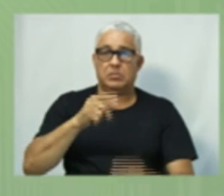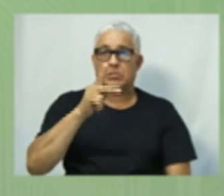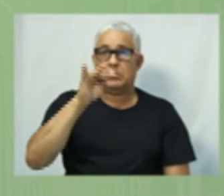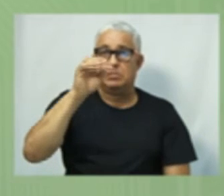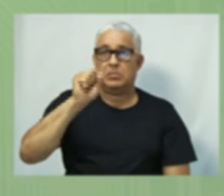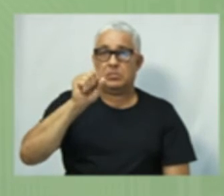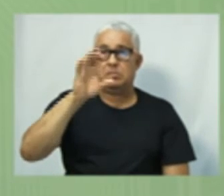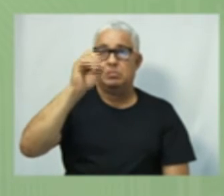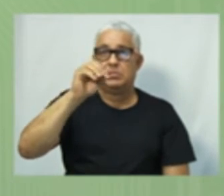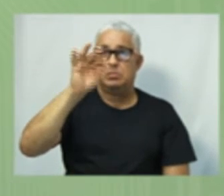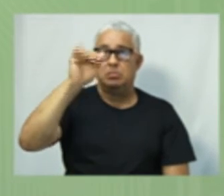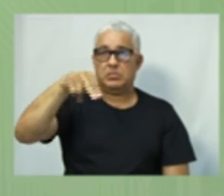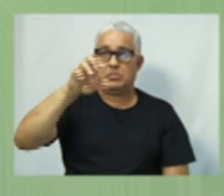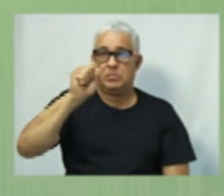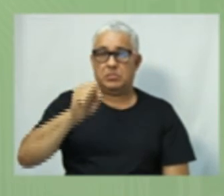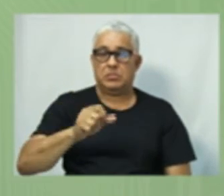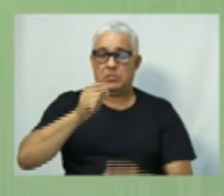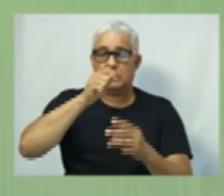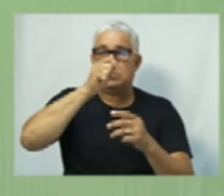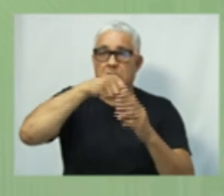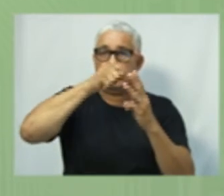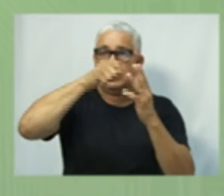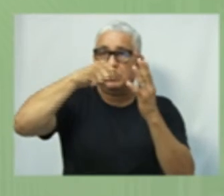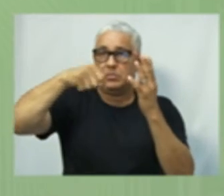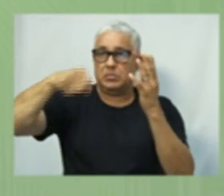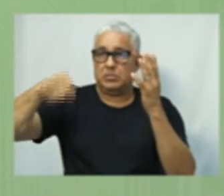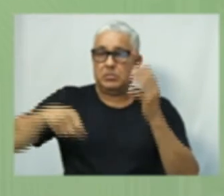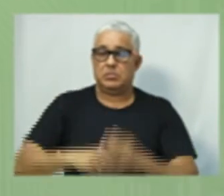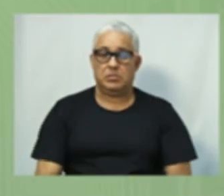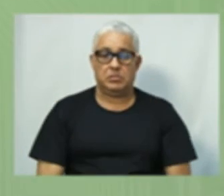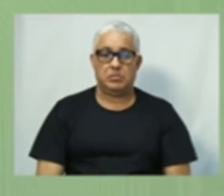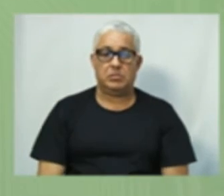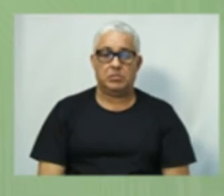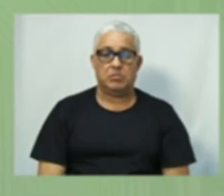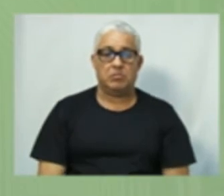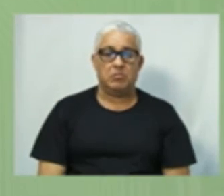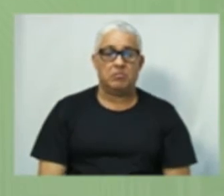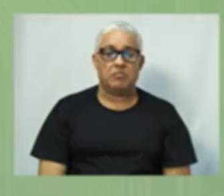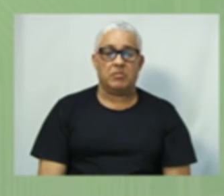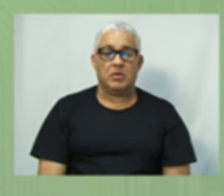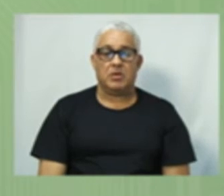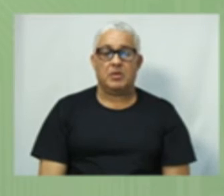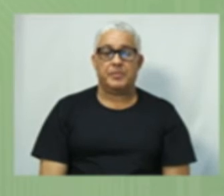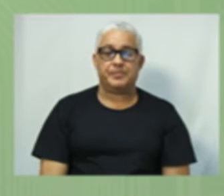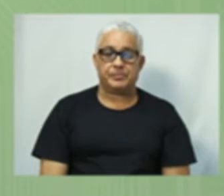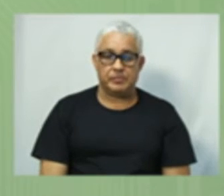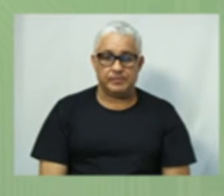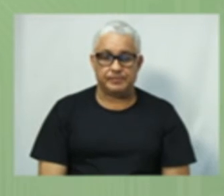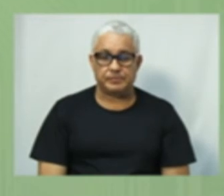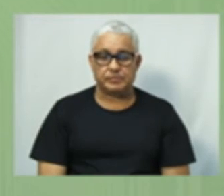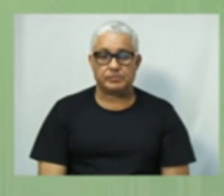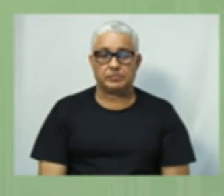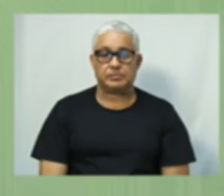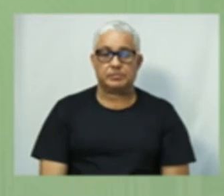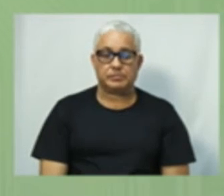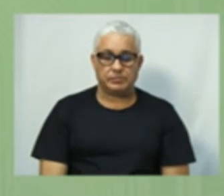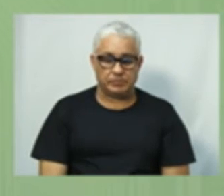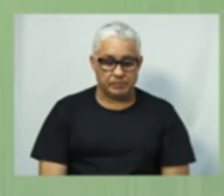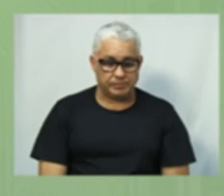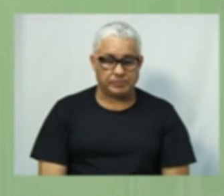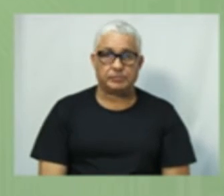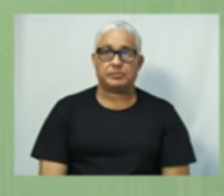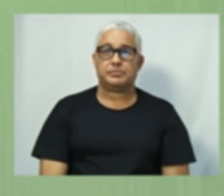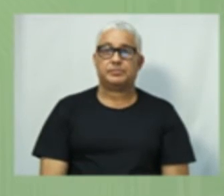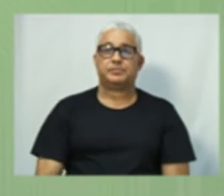COFINS, que é mensal, pum, a cada mês jogaremos em cima do valor,